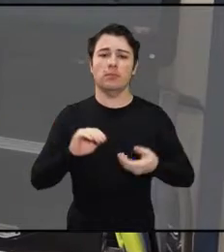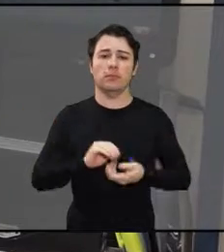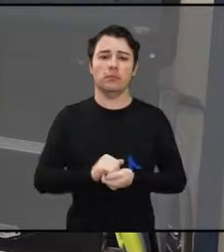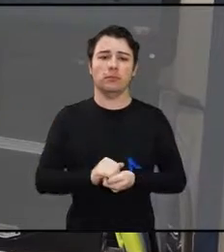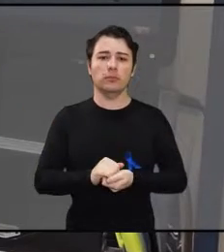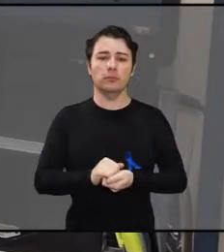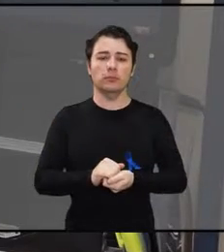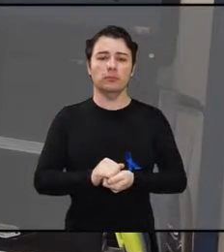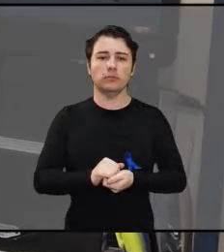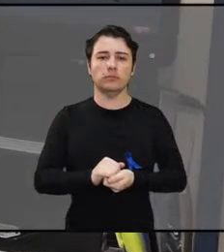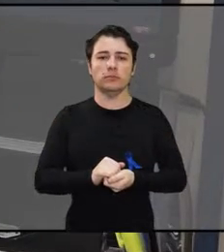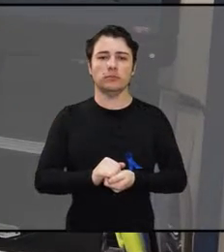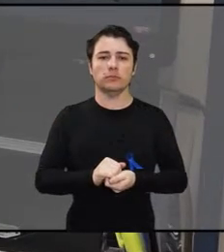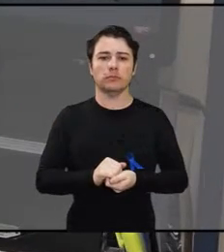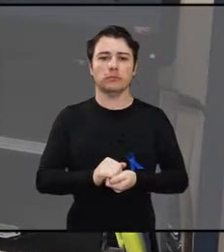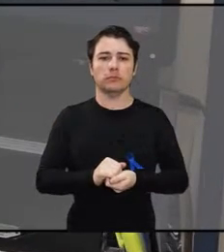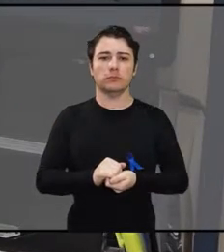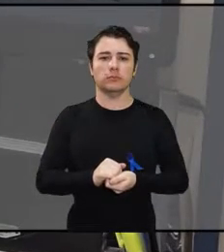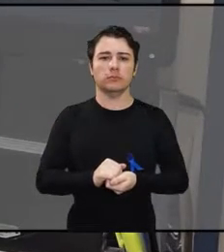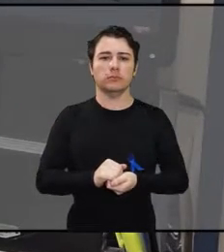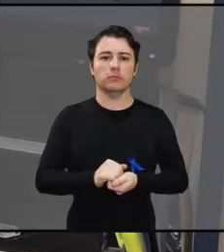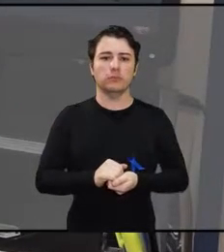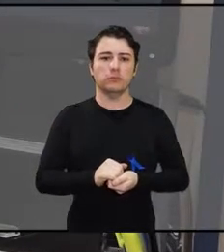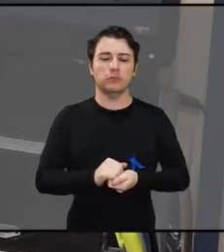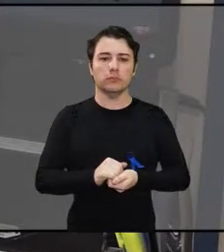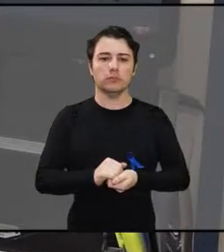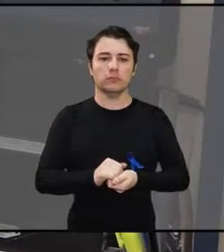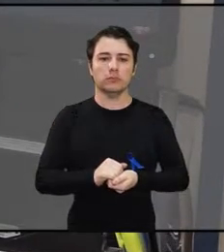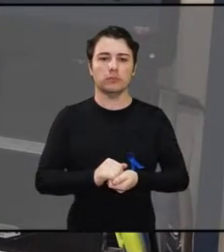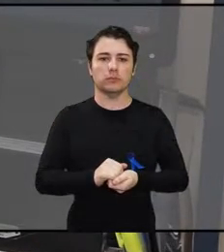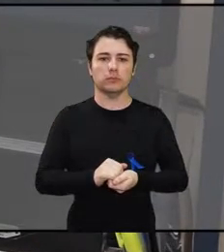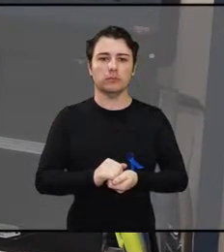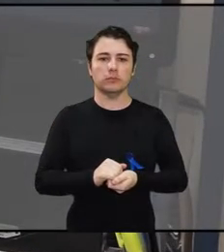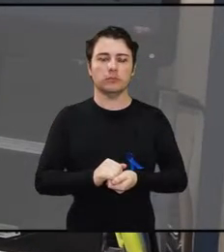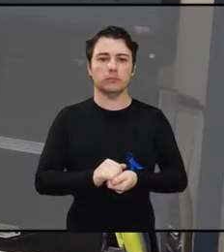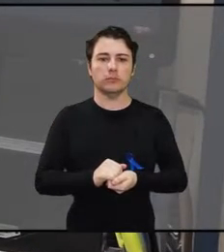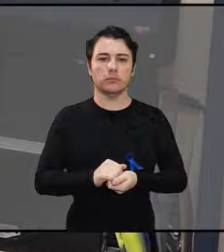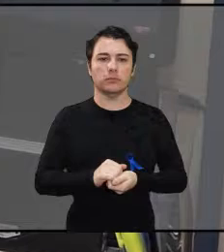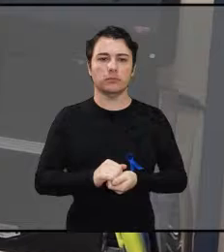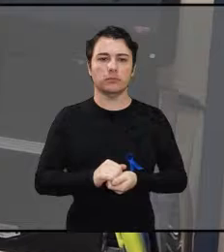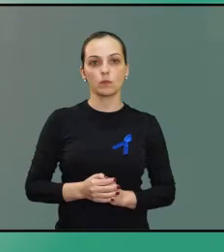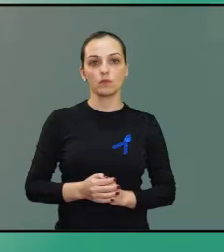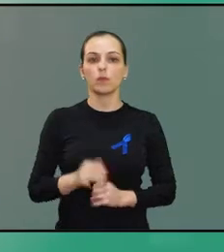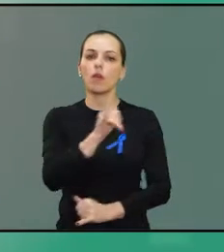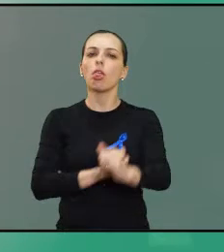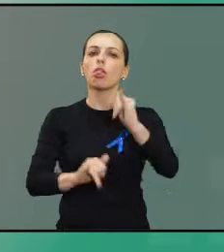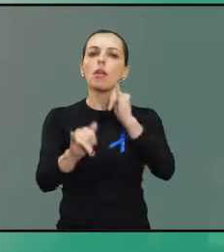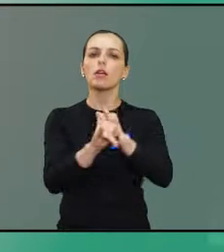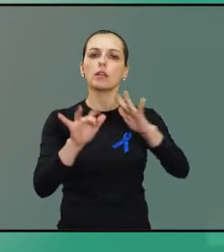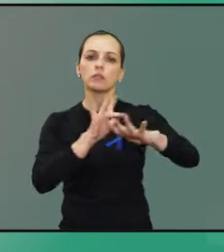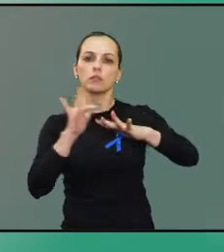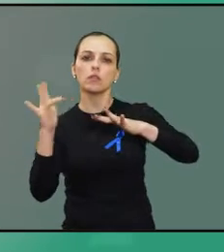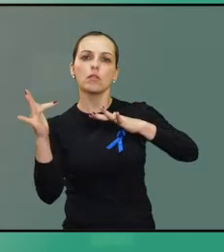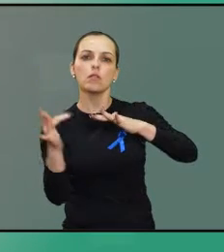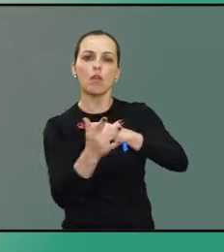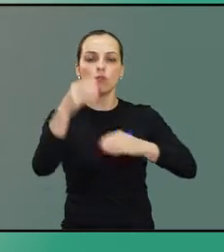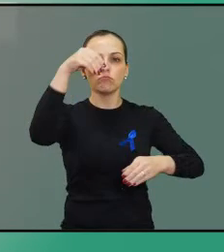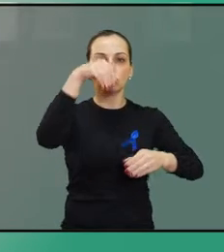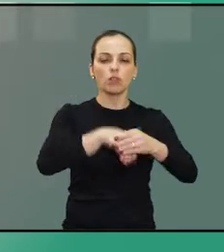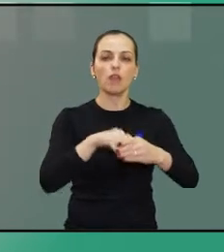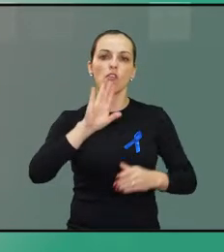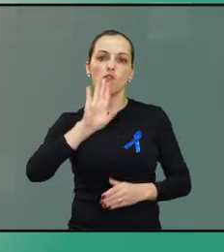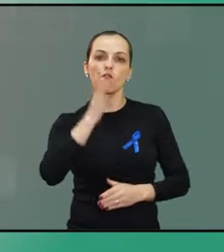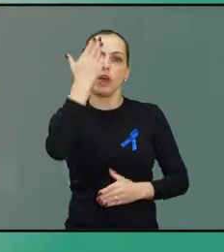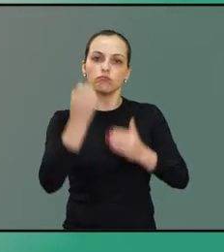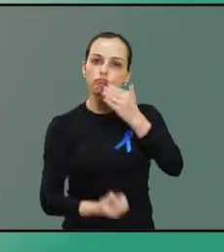como também pode gerar até mesmo dependendo da situação a cassação do registro do candidato é proibida a criação de perfis